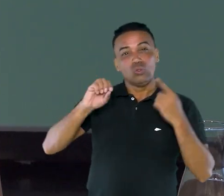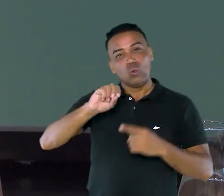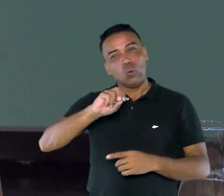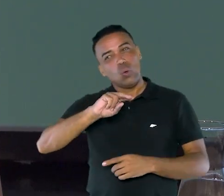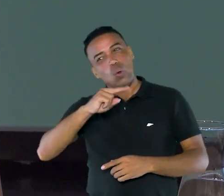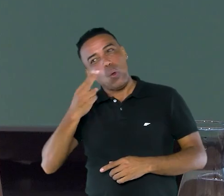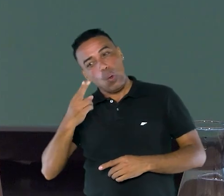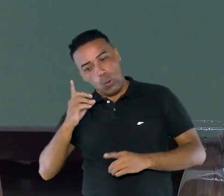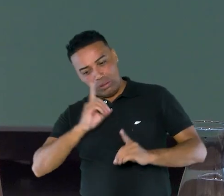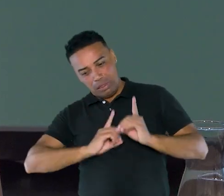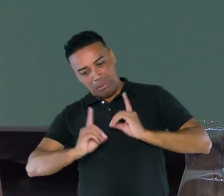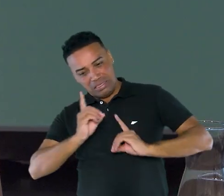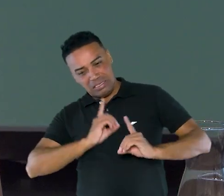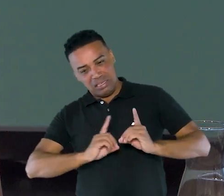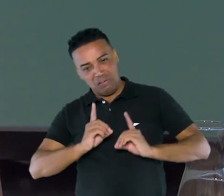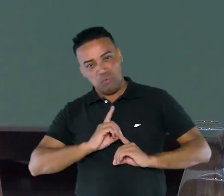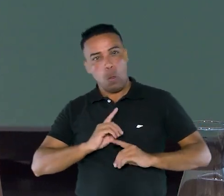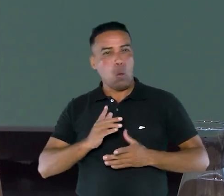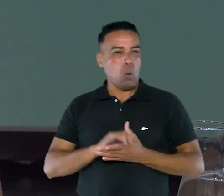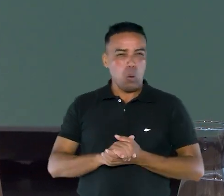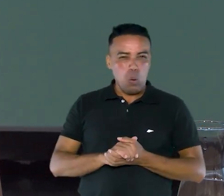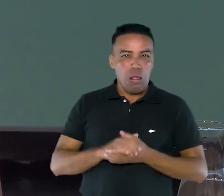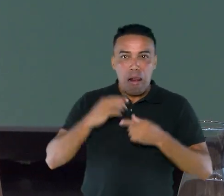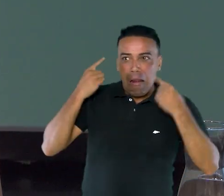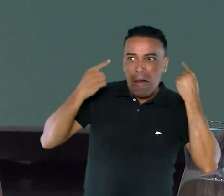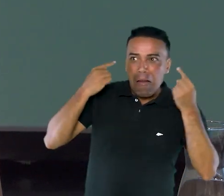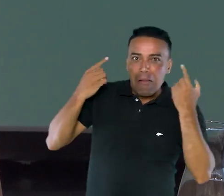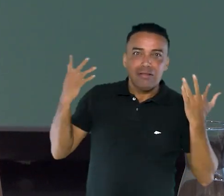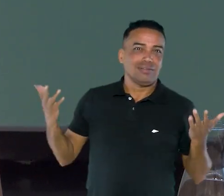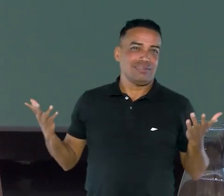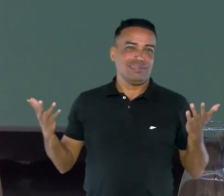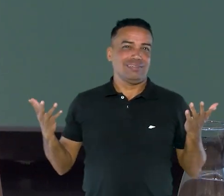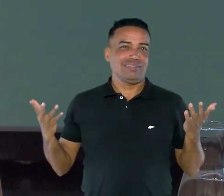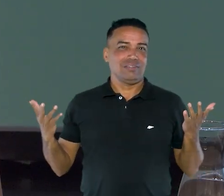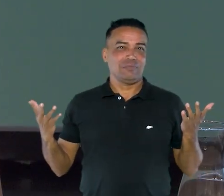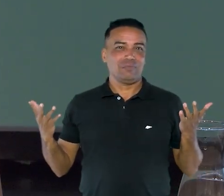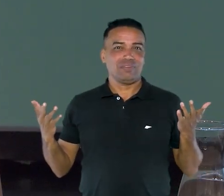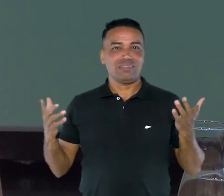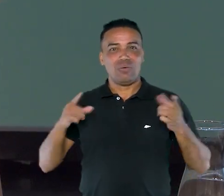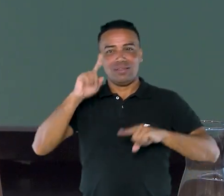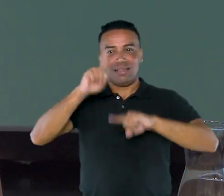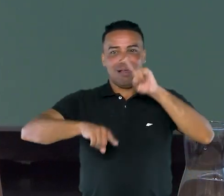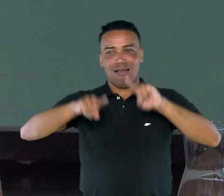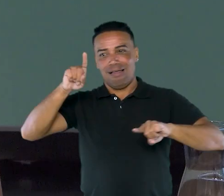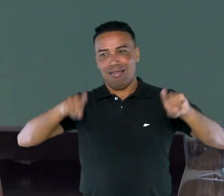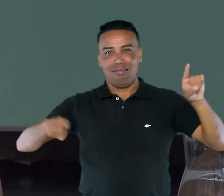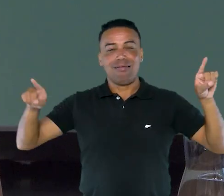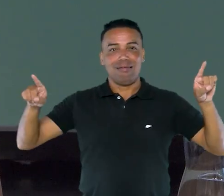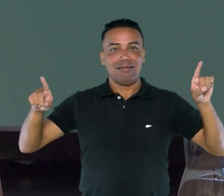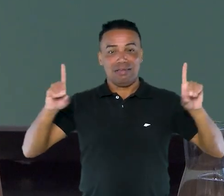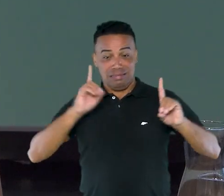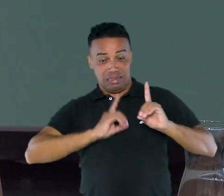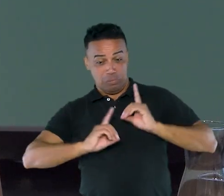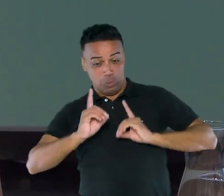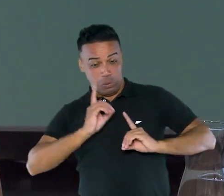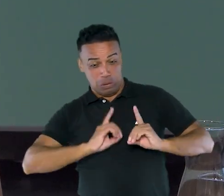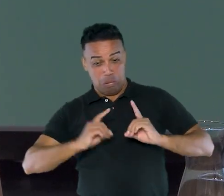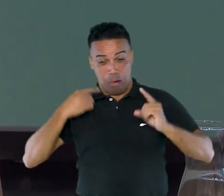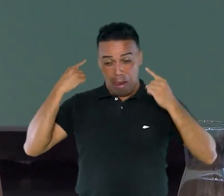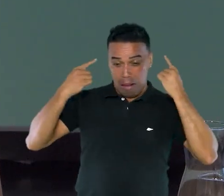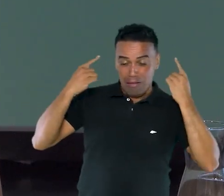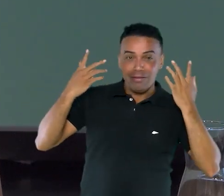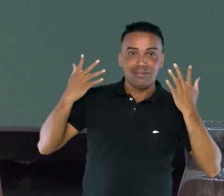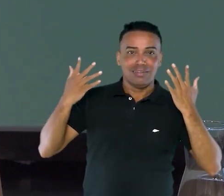super depressivo ou está super maníaco, né? Para usar esses termos assim, dessa oscilação delirante, maníaco-depressiva.